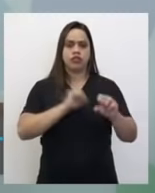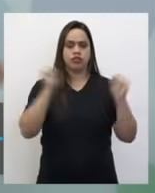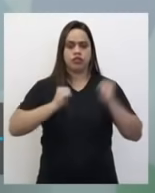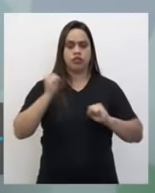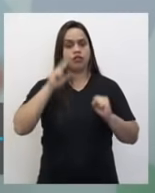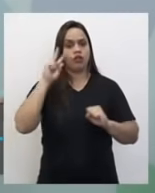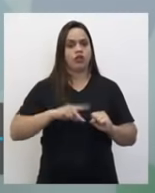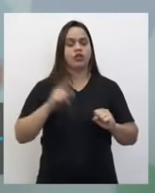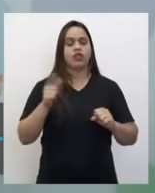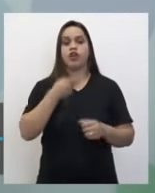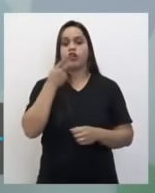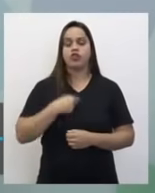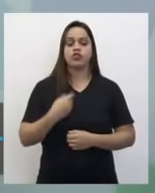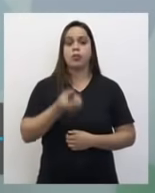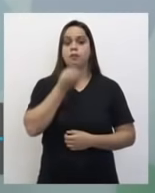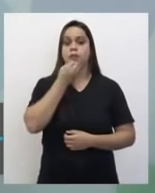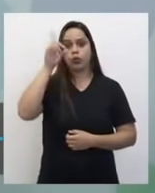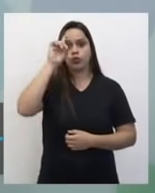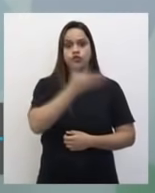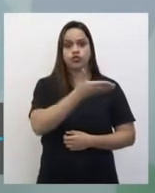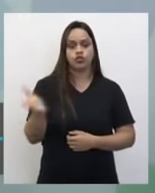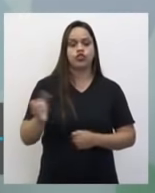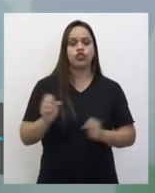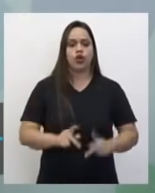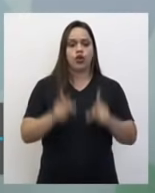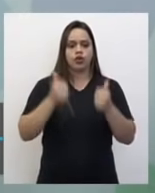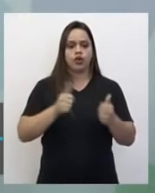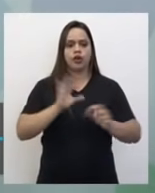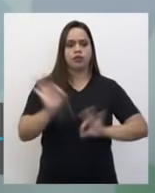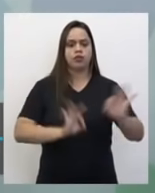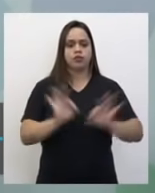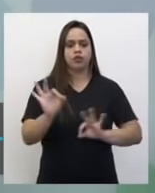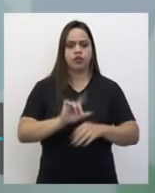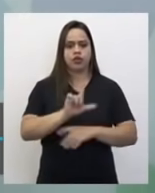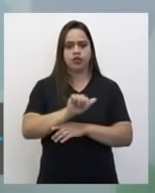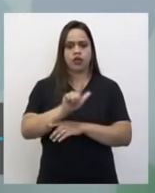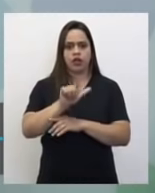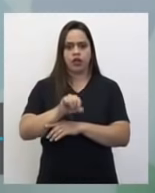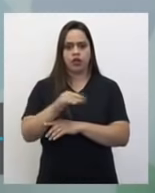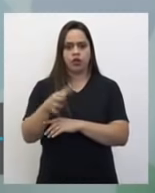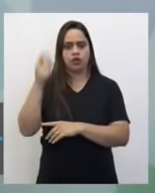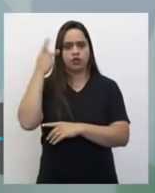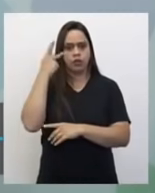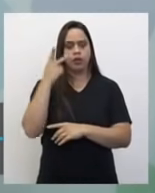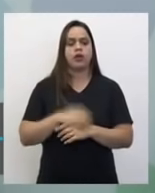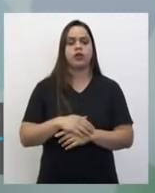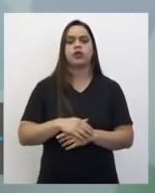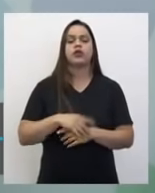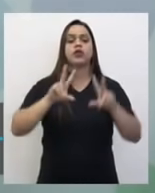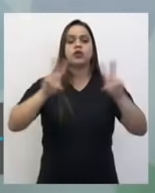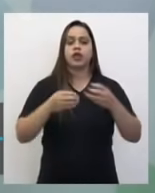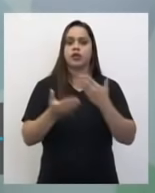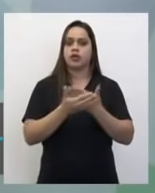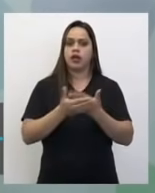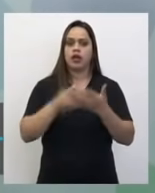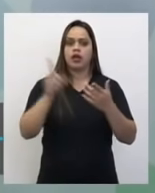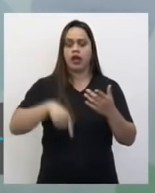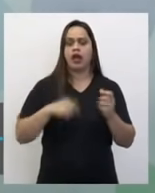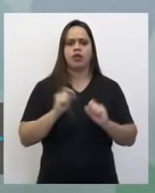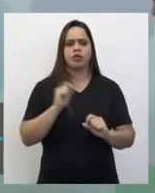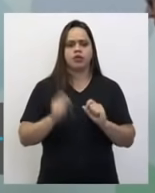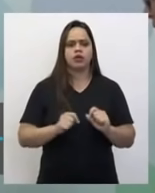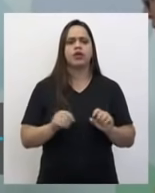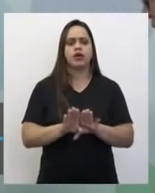colocou assim, ó: "Bom dia, turma da PEI Projeto Lagoa de São Paulo". Olha, é o tema da nossa retomada de